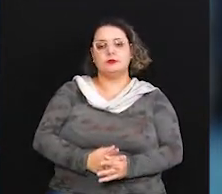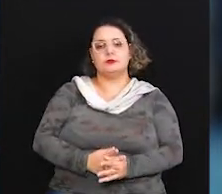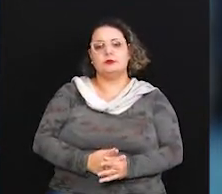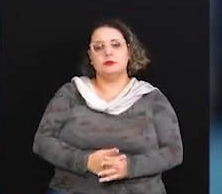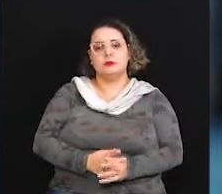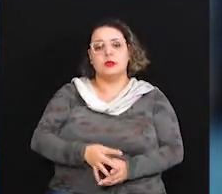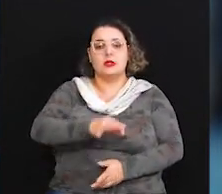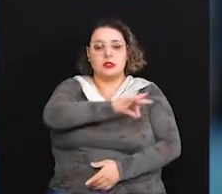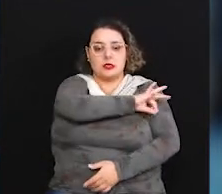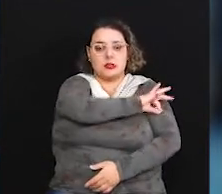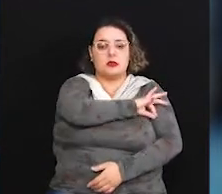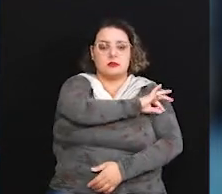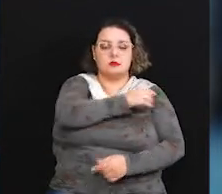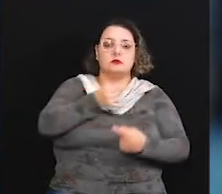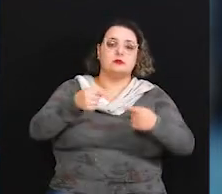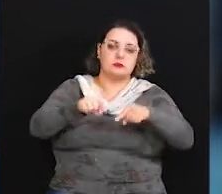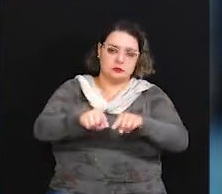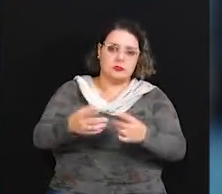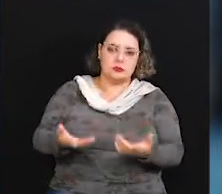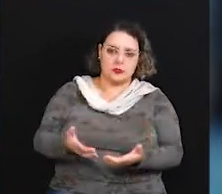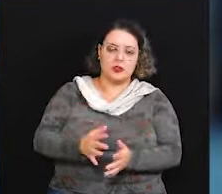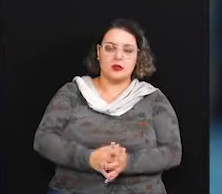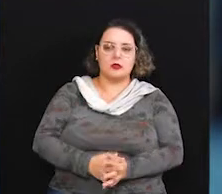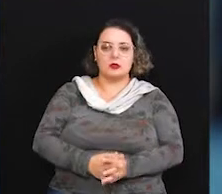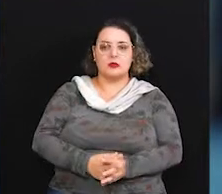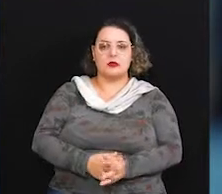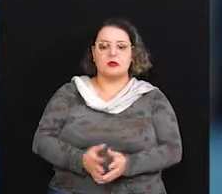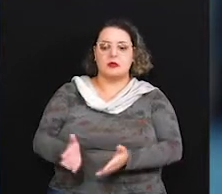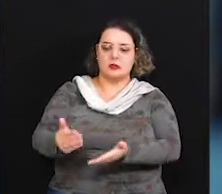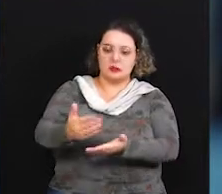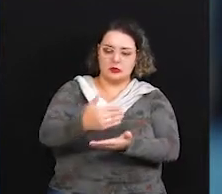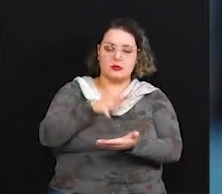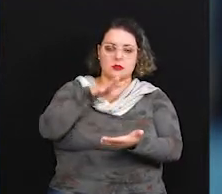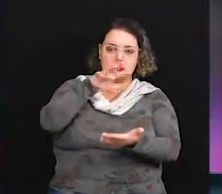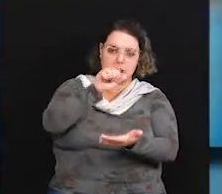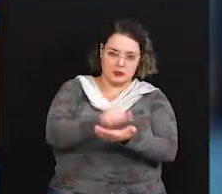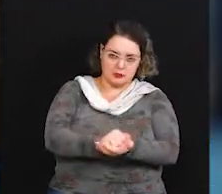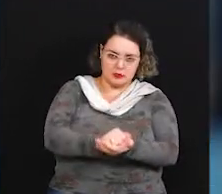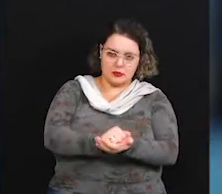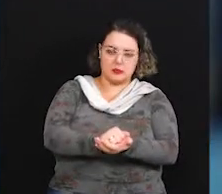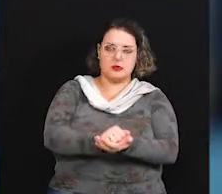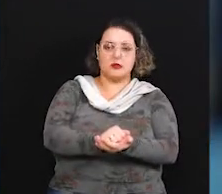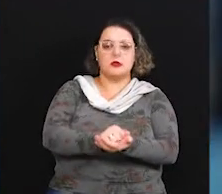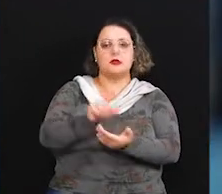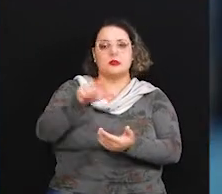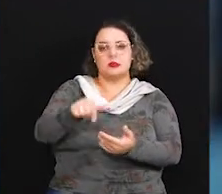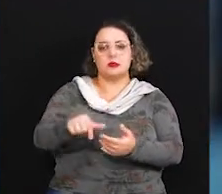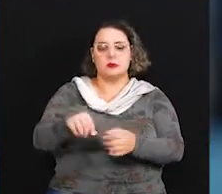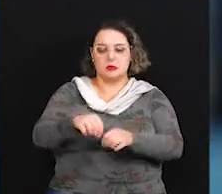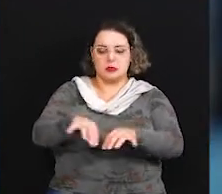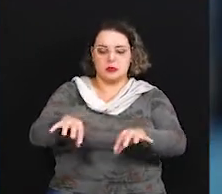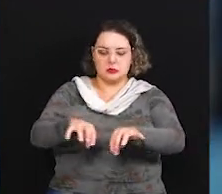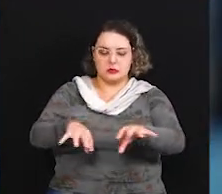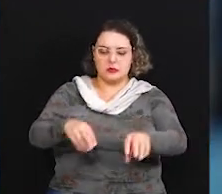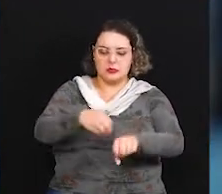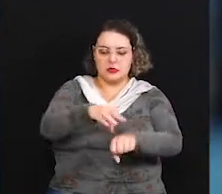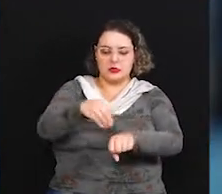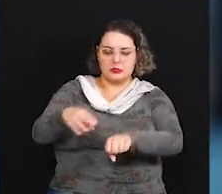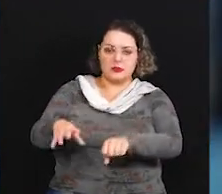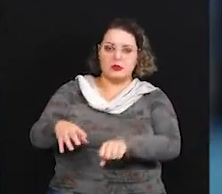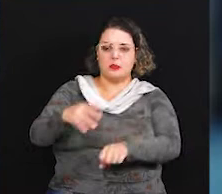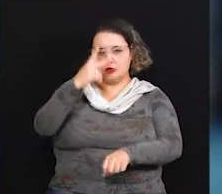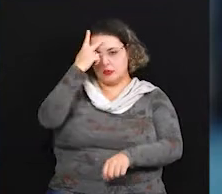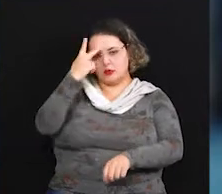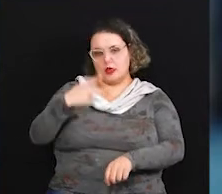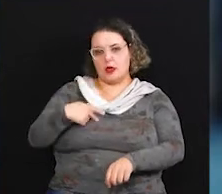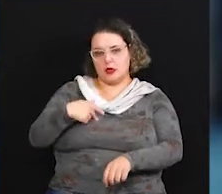Mas isso a prefeitura participa. Nós coletamos as matrículas e depois a classificação é feita pela prefeitura. Você